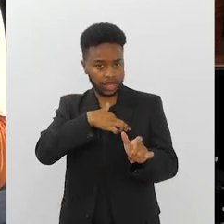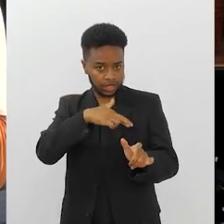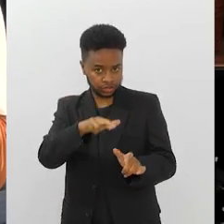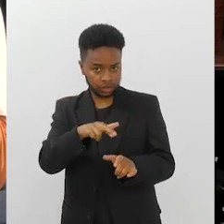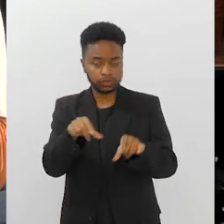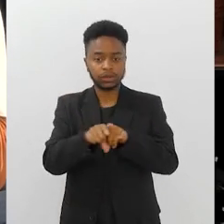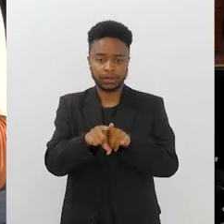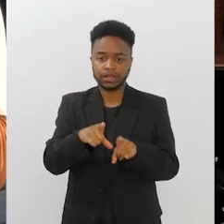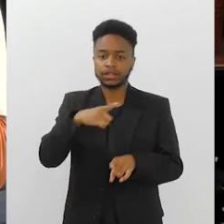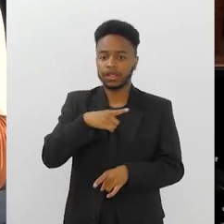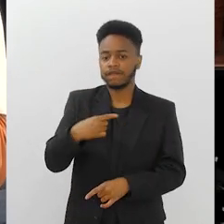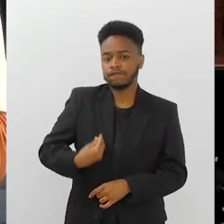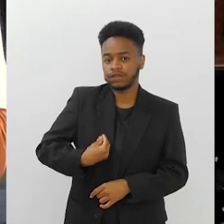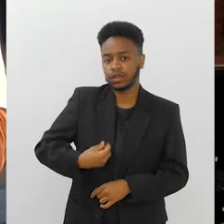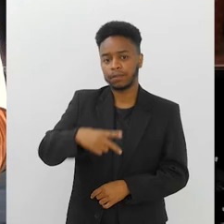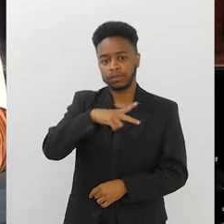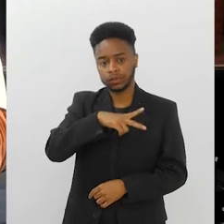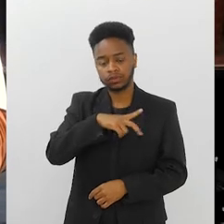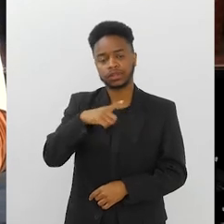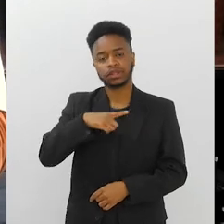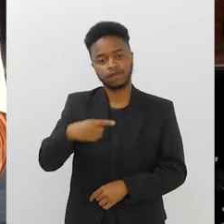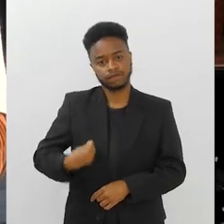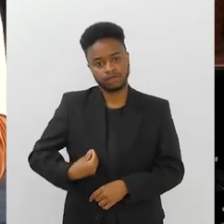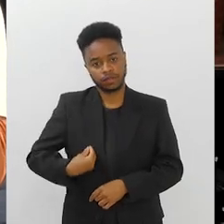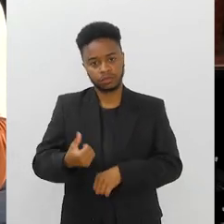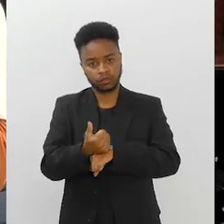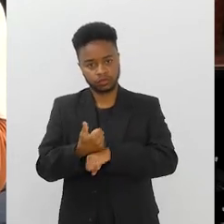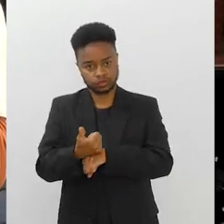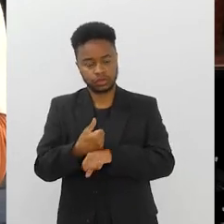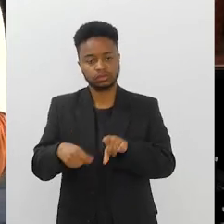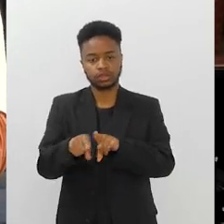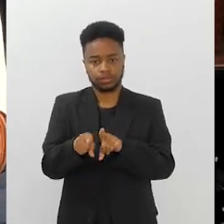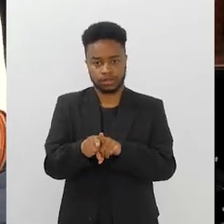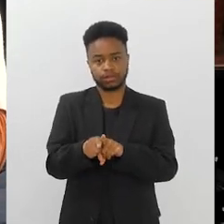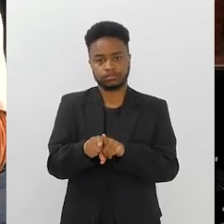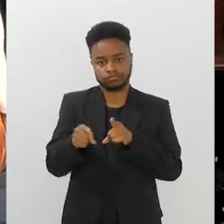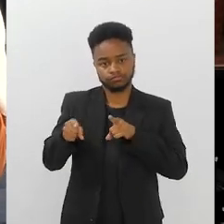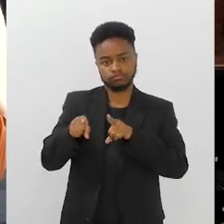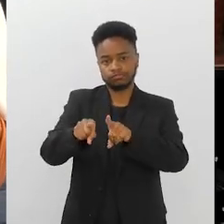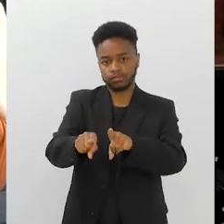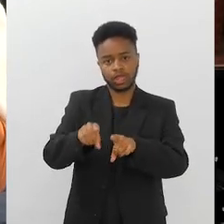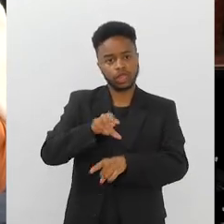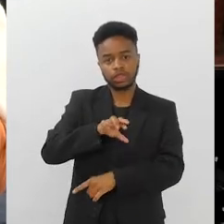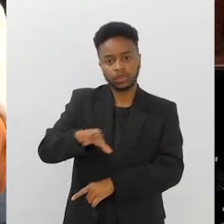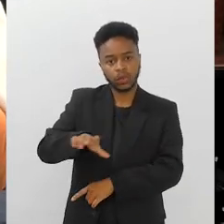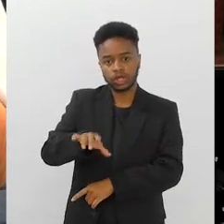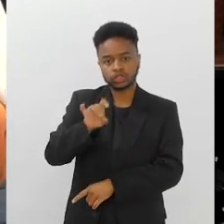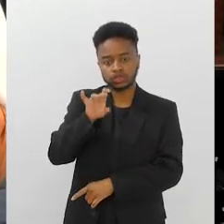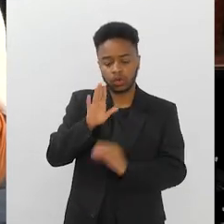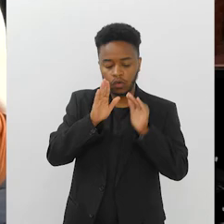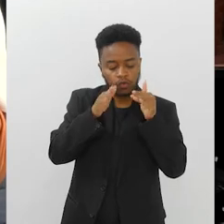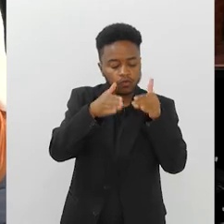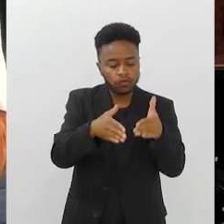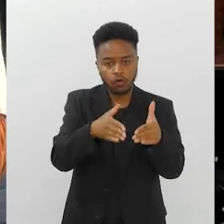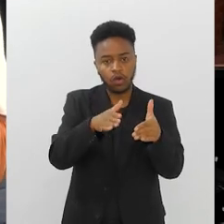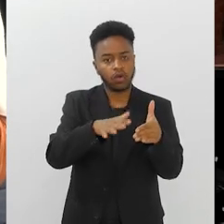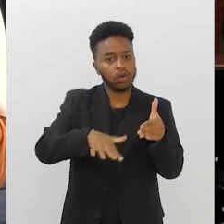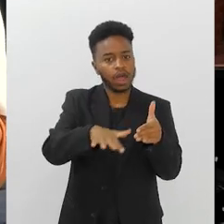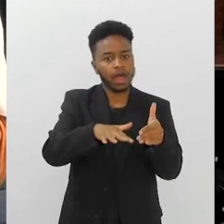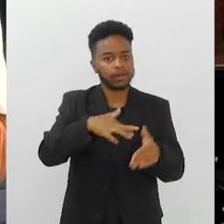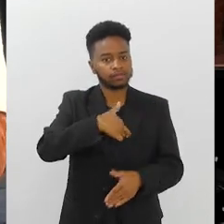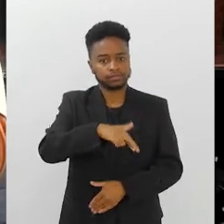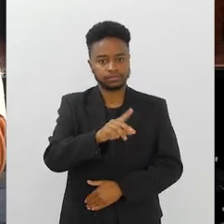vida particular T Sim uma vida profissional eh não é somente a vida